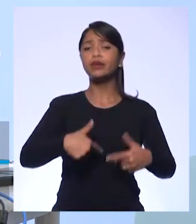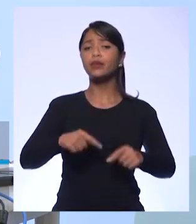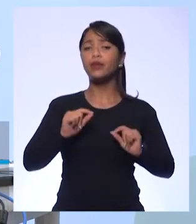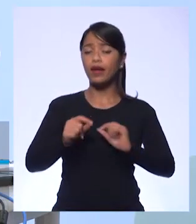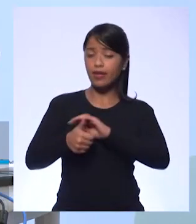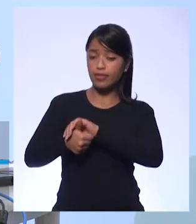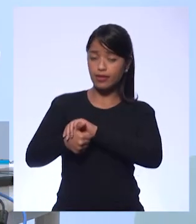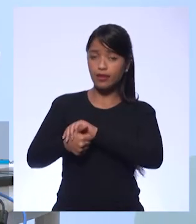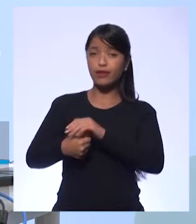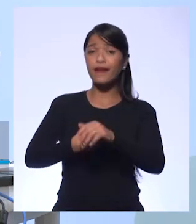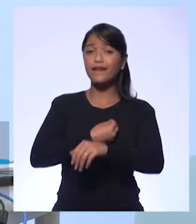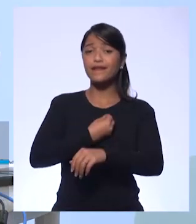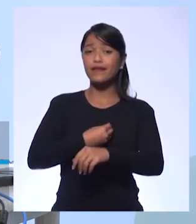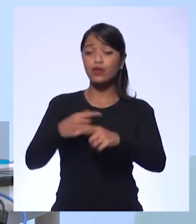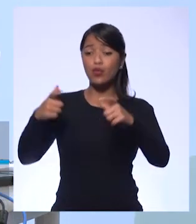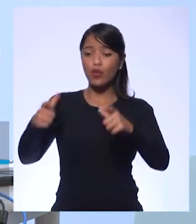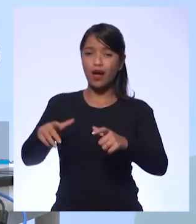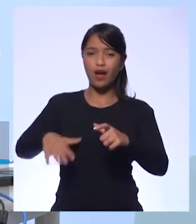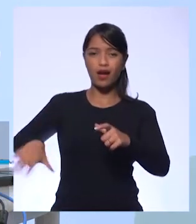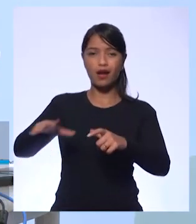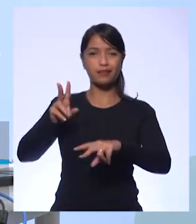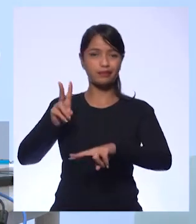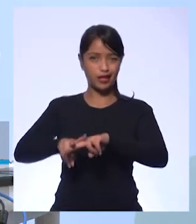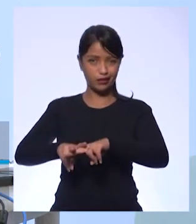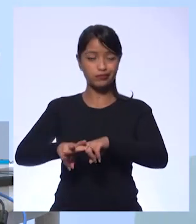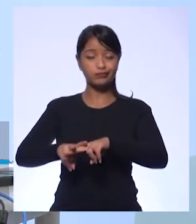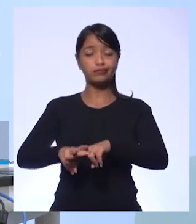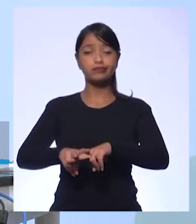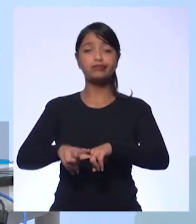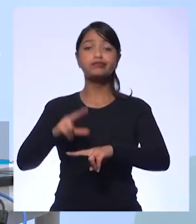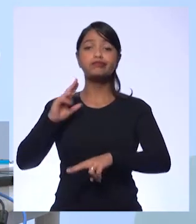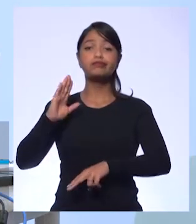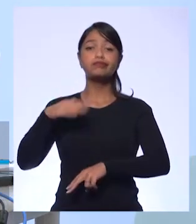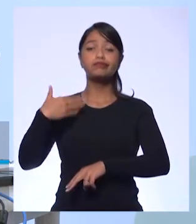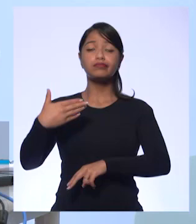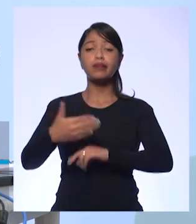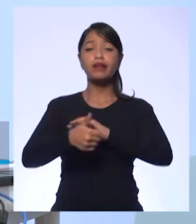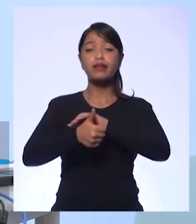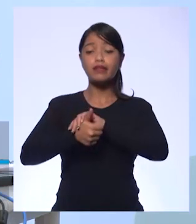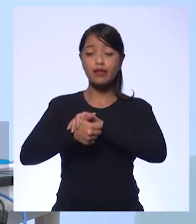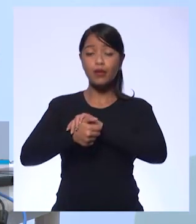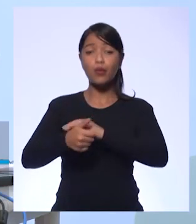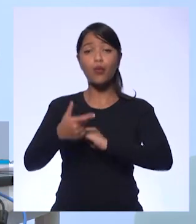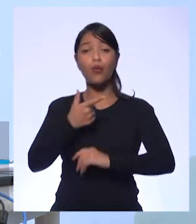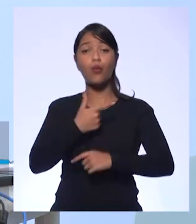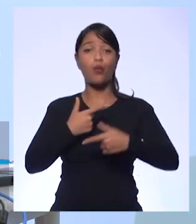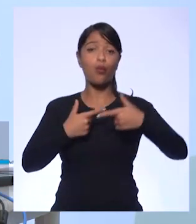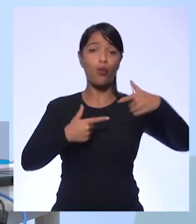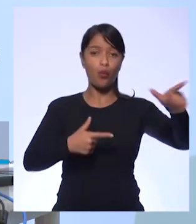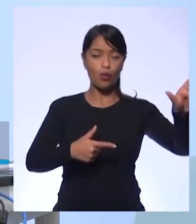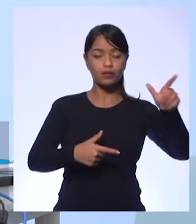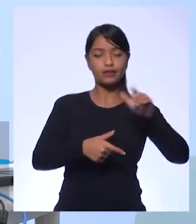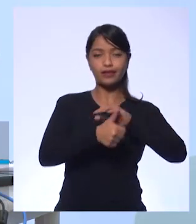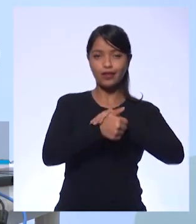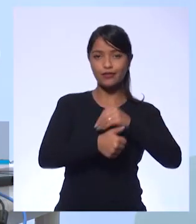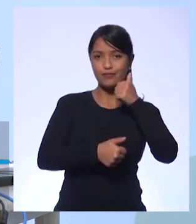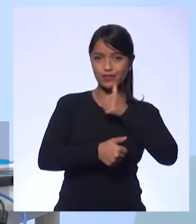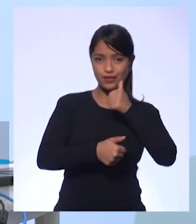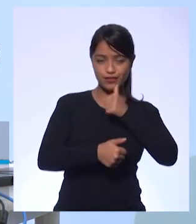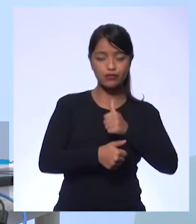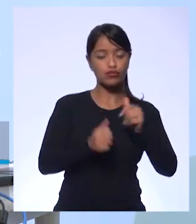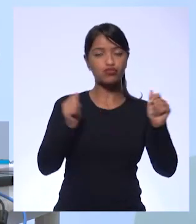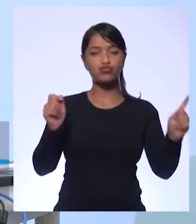que ela teve um problema e que depois teve uma outra tartaruga, que se eu não me engano era tartaruga fêmea, que foi viver com ela e que